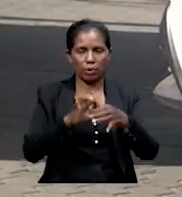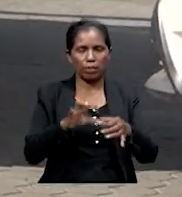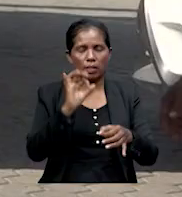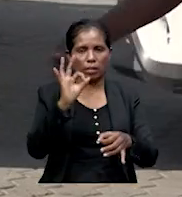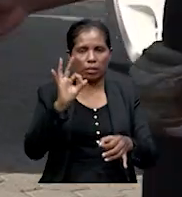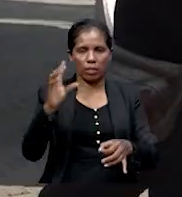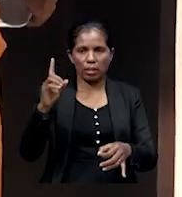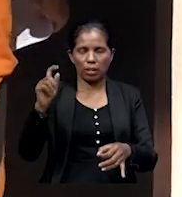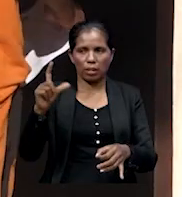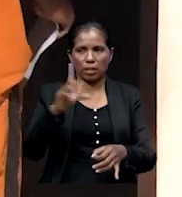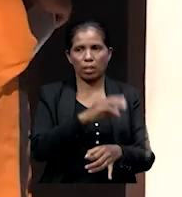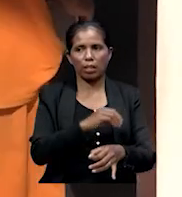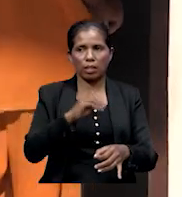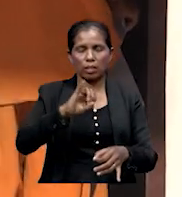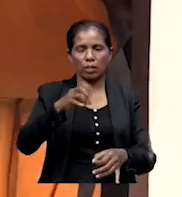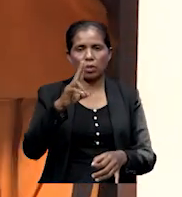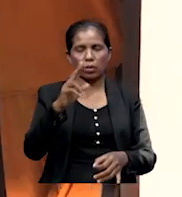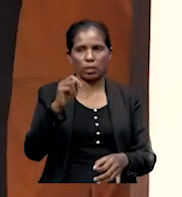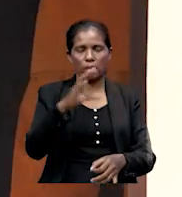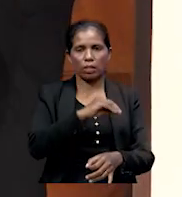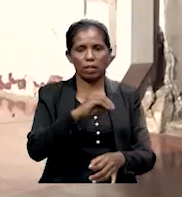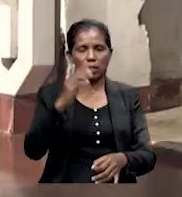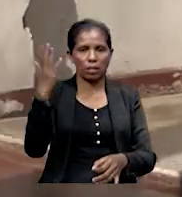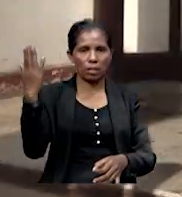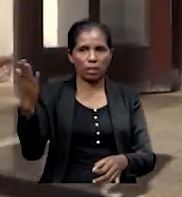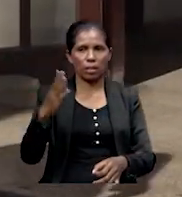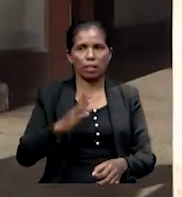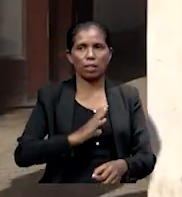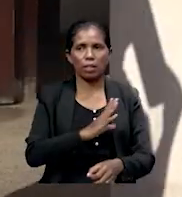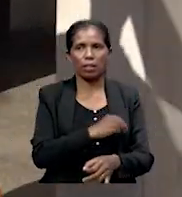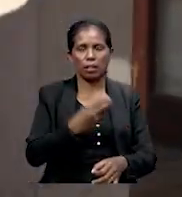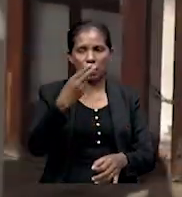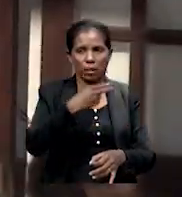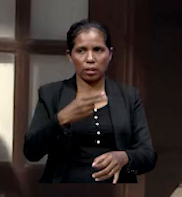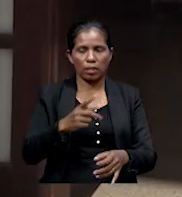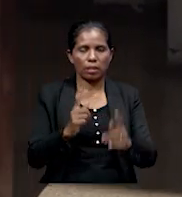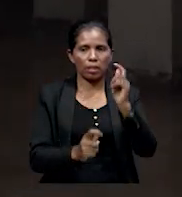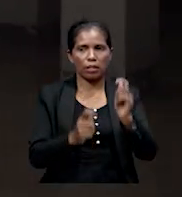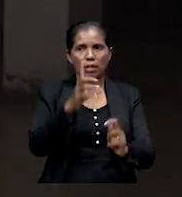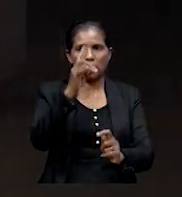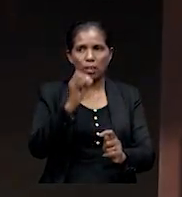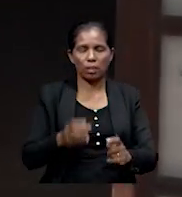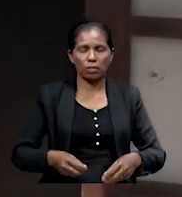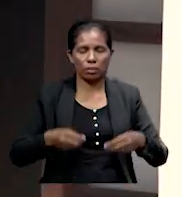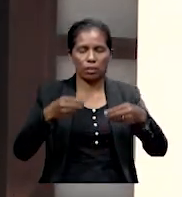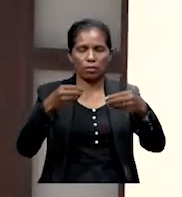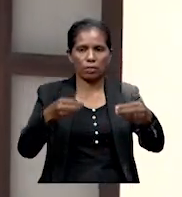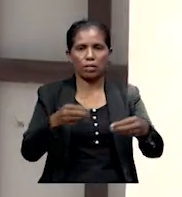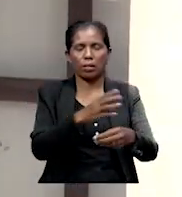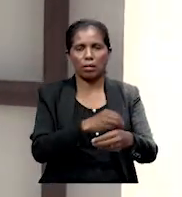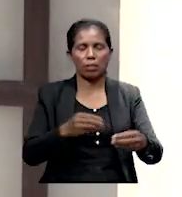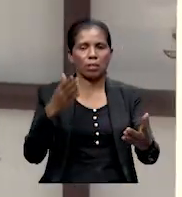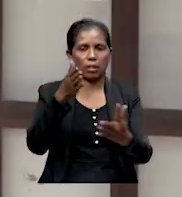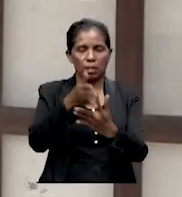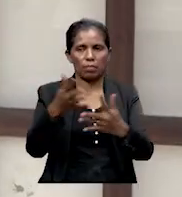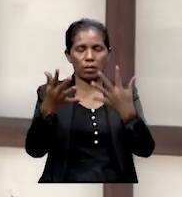naval, primeiro sargento Joanico Batista e área Bidau Akariru Hun, e a quinta, né? Tribunal Distrital Dili aplica uma prisão preventiva.